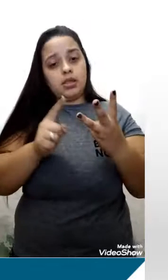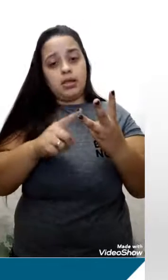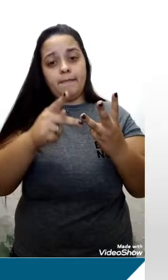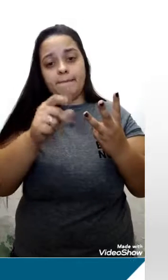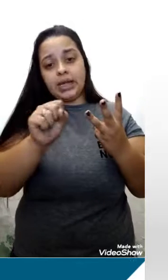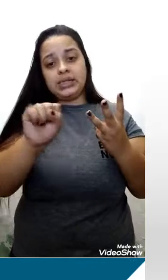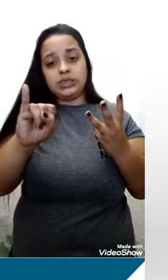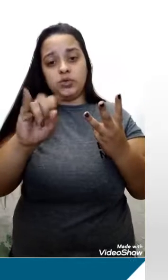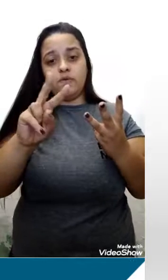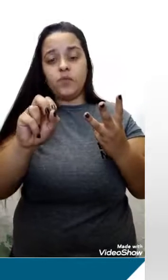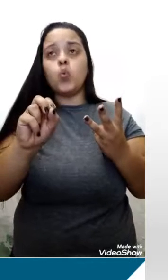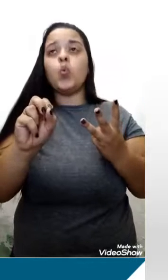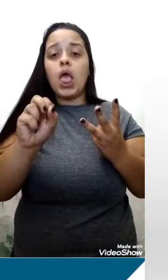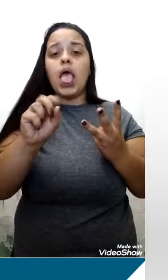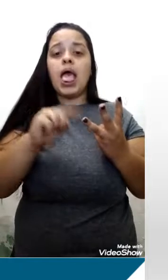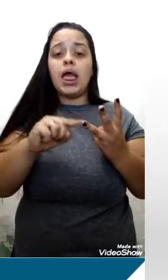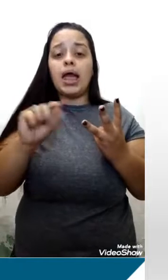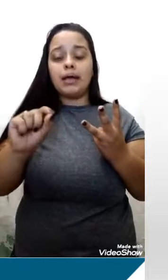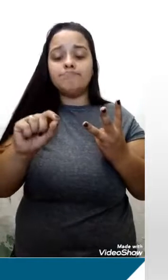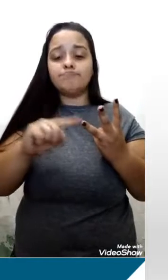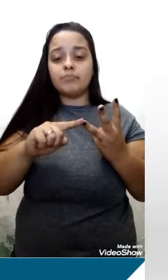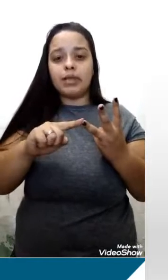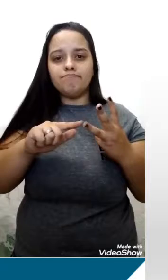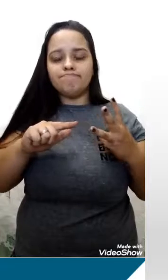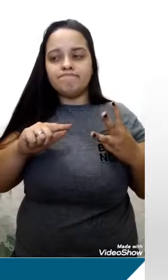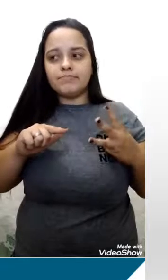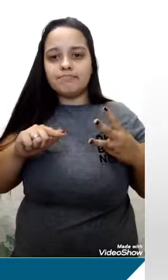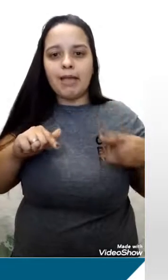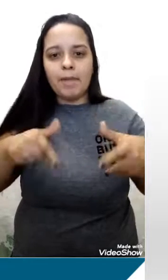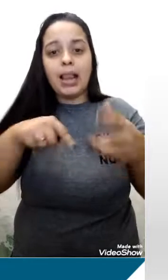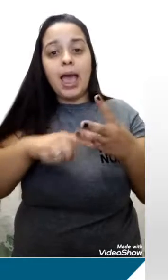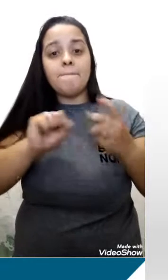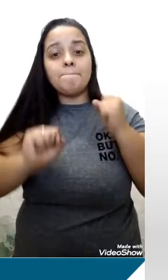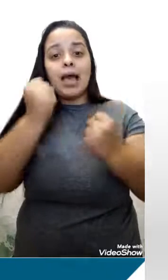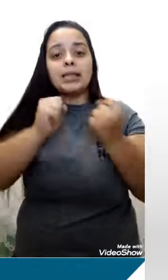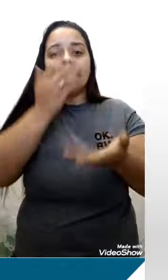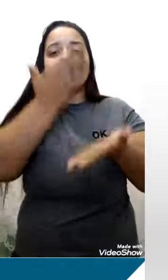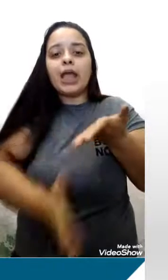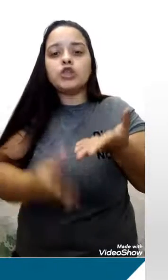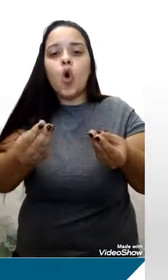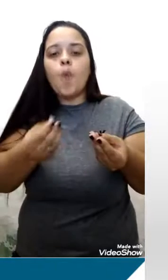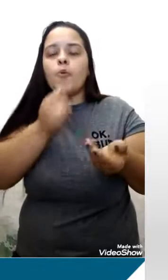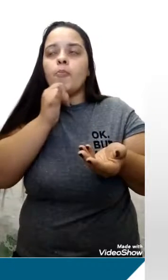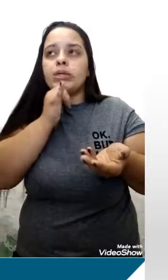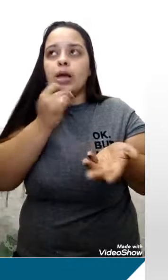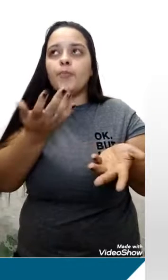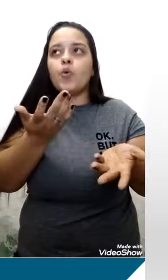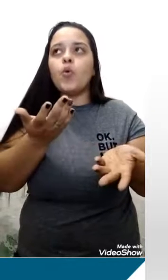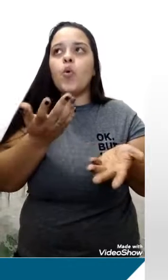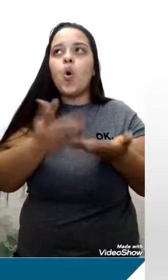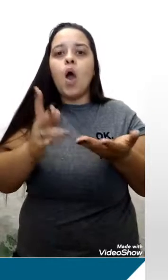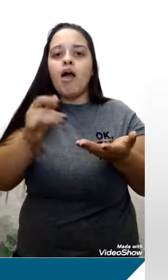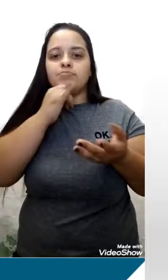trabalho passivo é o trabalho que a máquina perde ao realizar a sua função, como, por